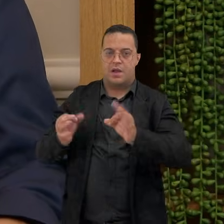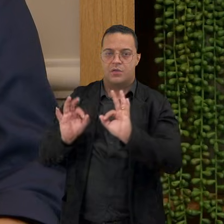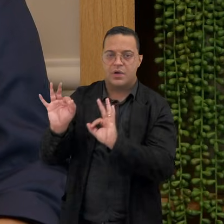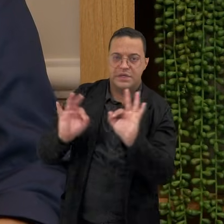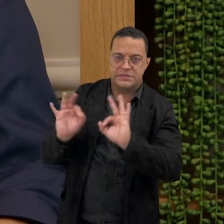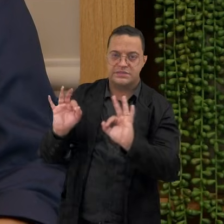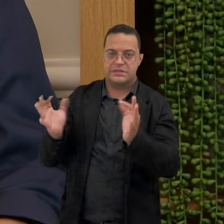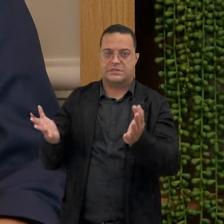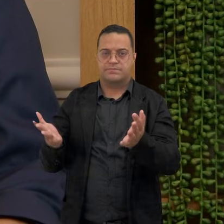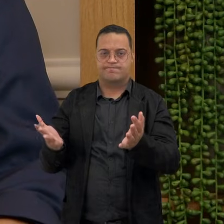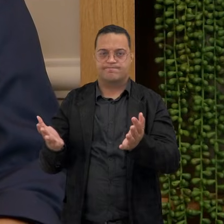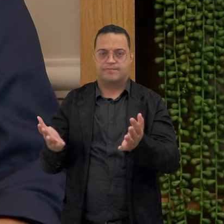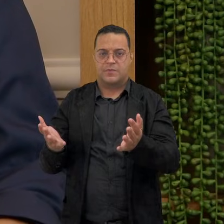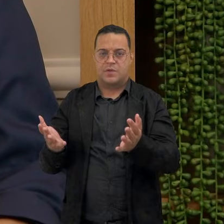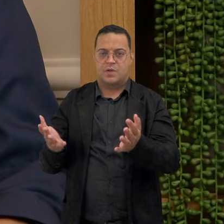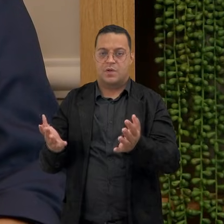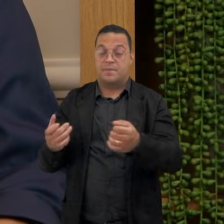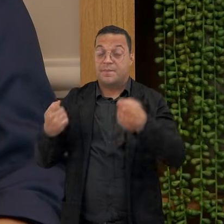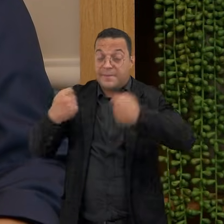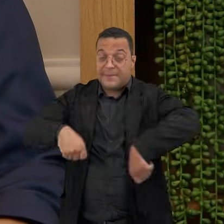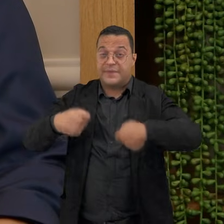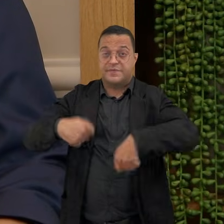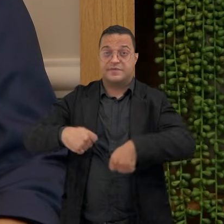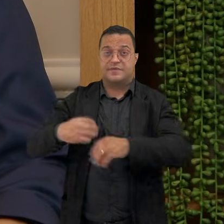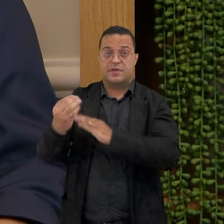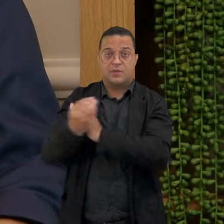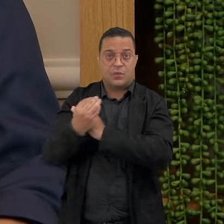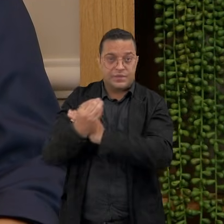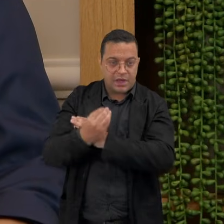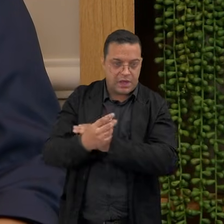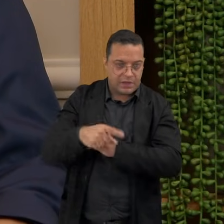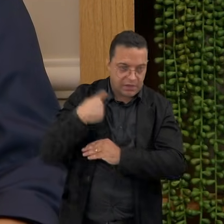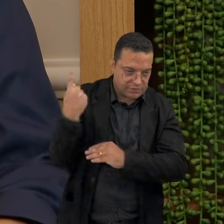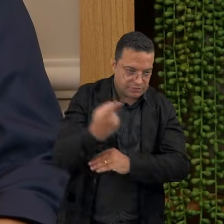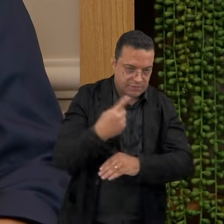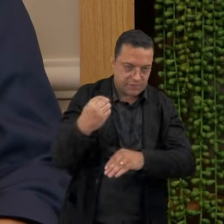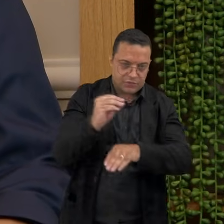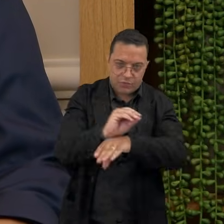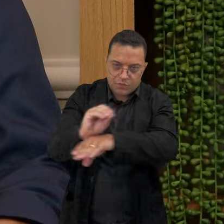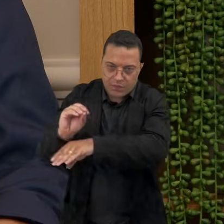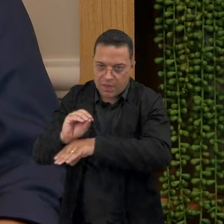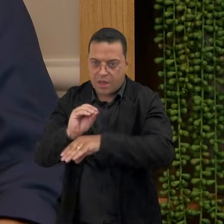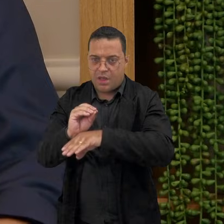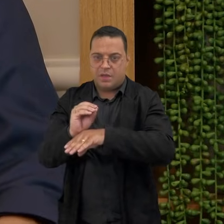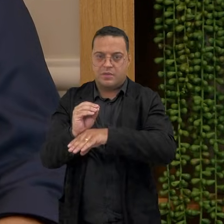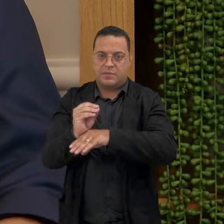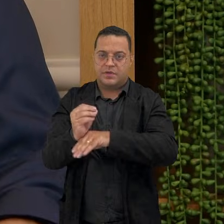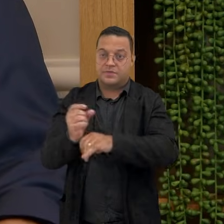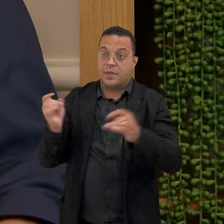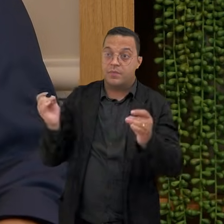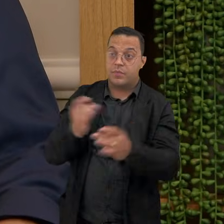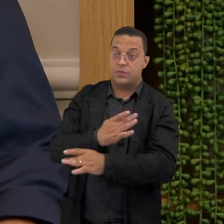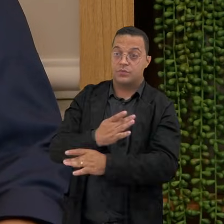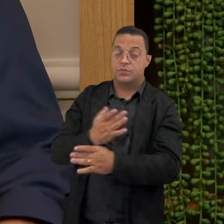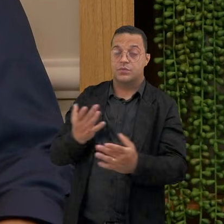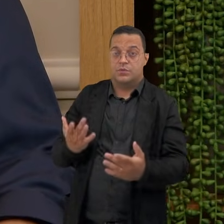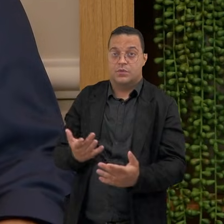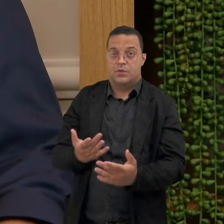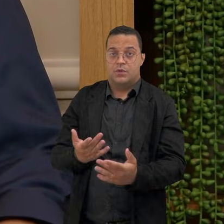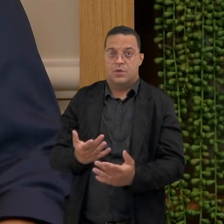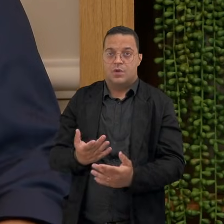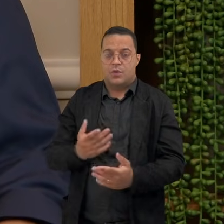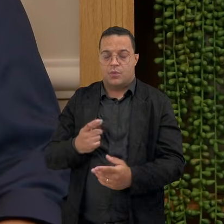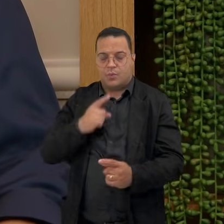nós se preparar, e espero que você também, neste episódio, possa